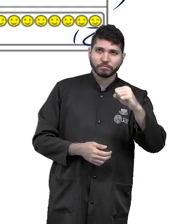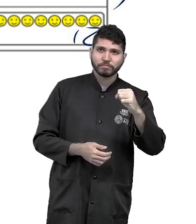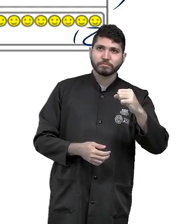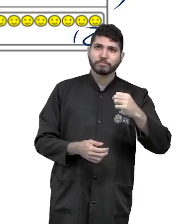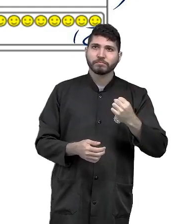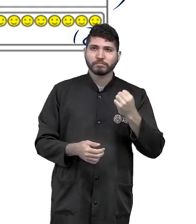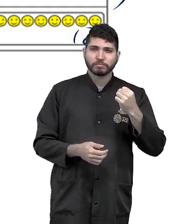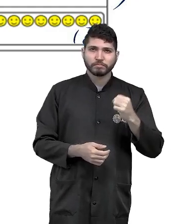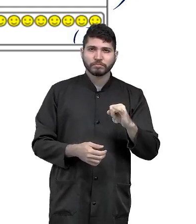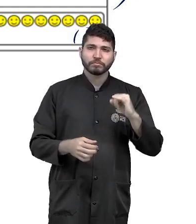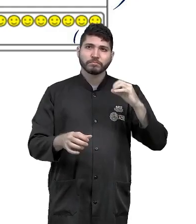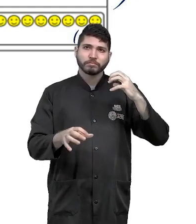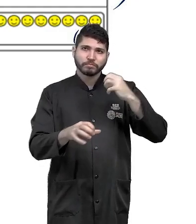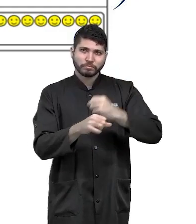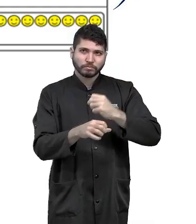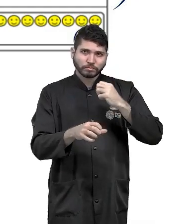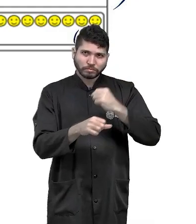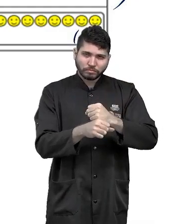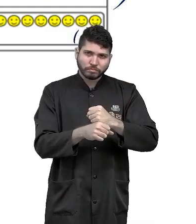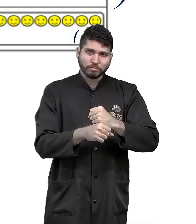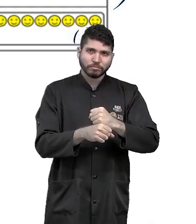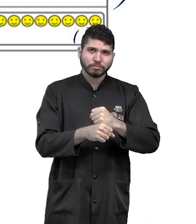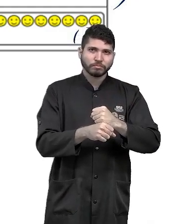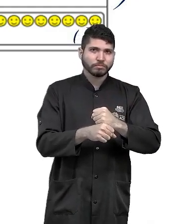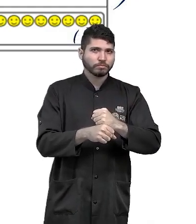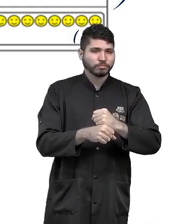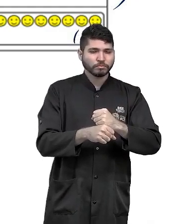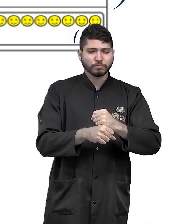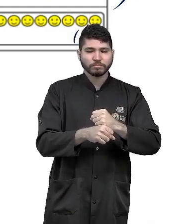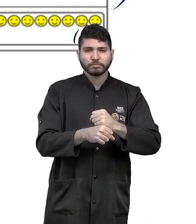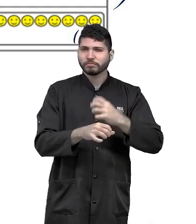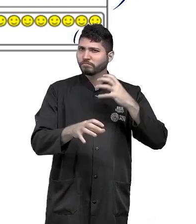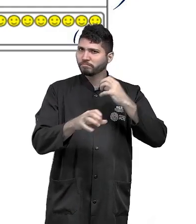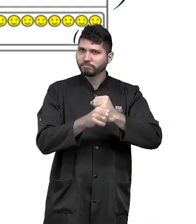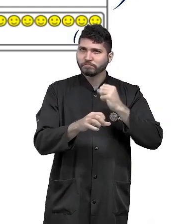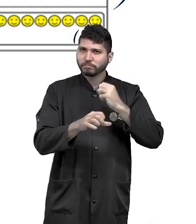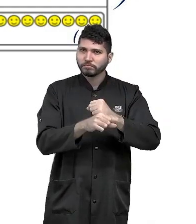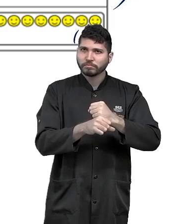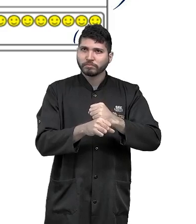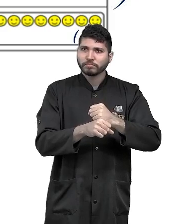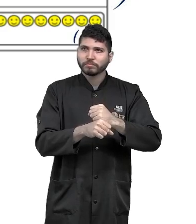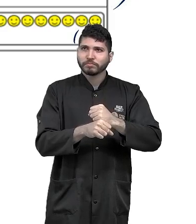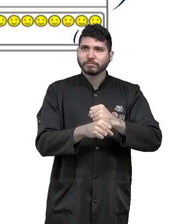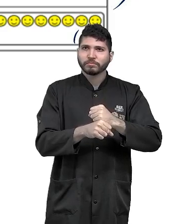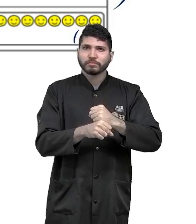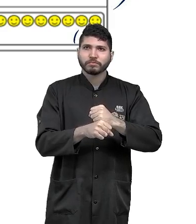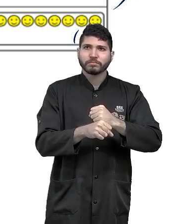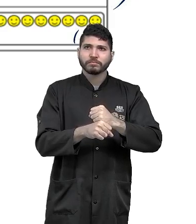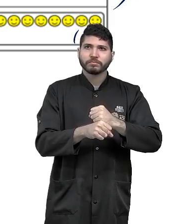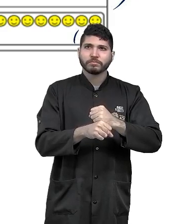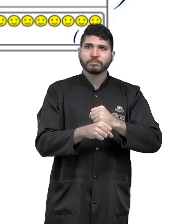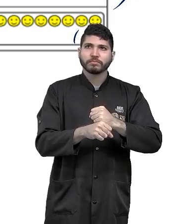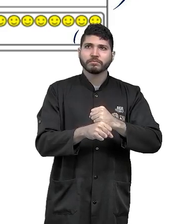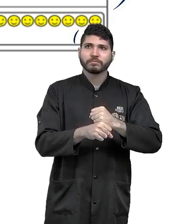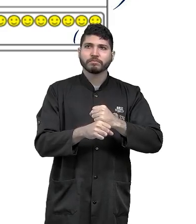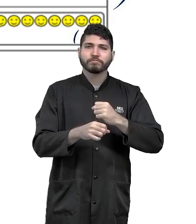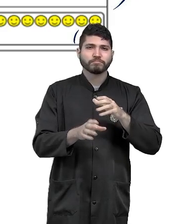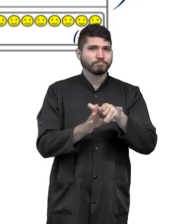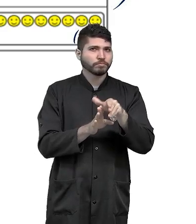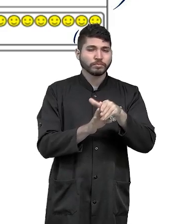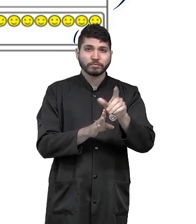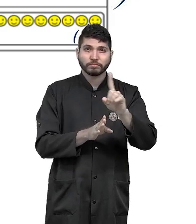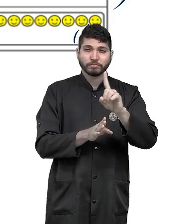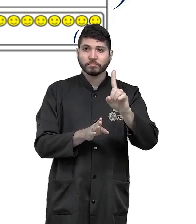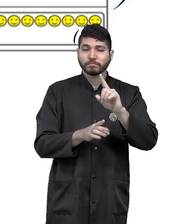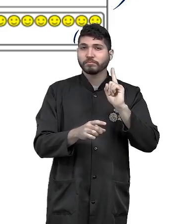da fórmula, vai dar um pouco de trabalho, mas somando todo mundo, chegando nos valores, você vai encontrar esse carinha aqui. Eu não aconselho. É um